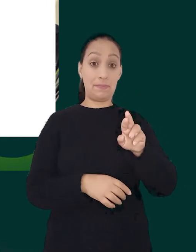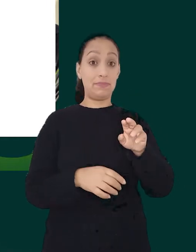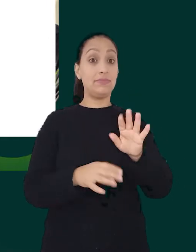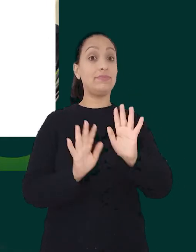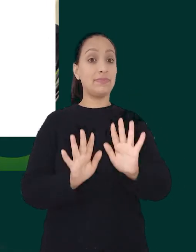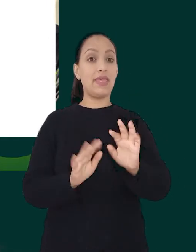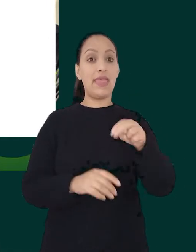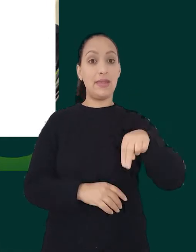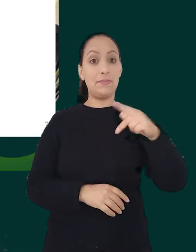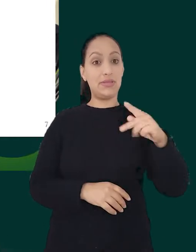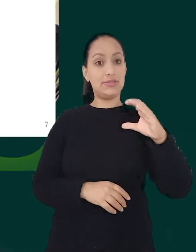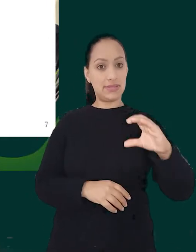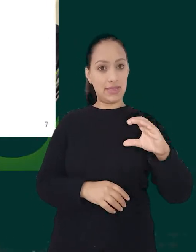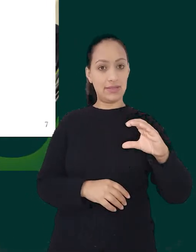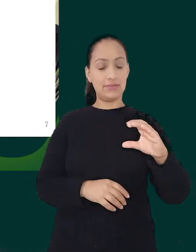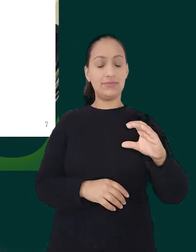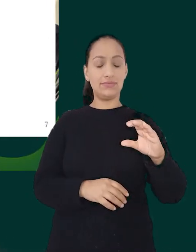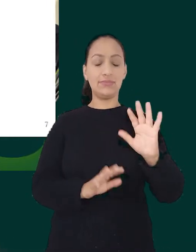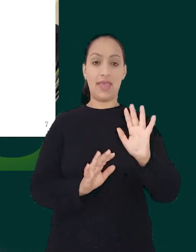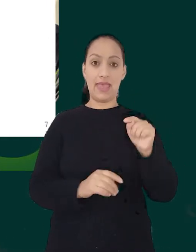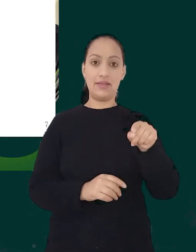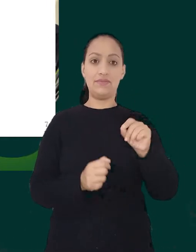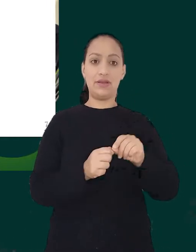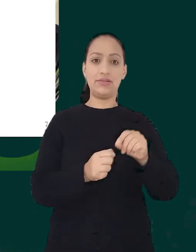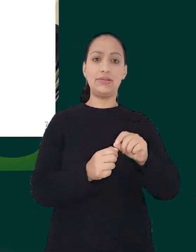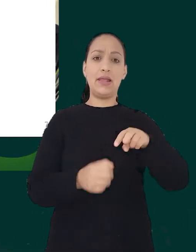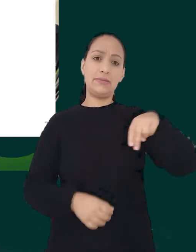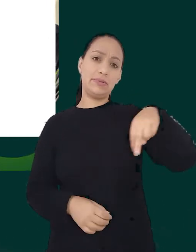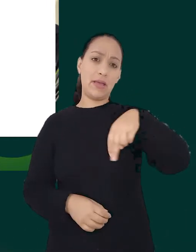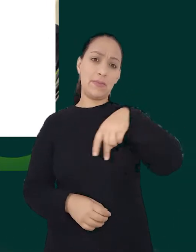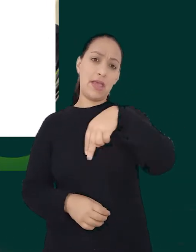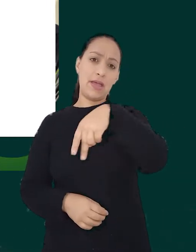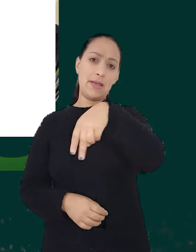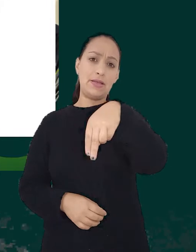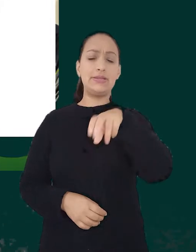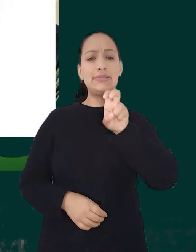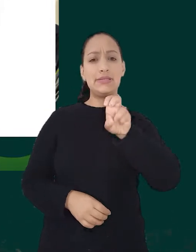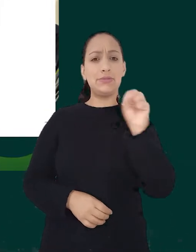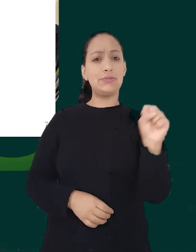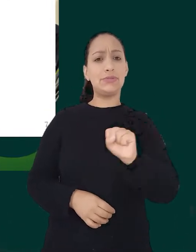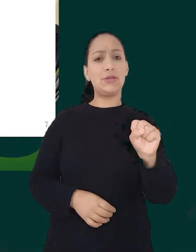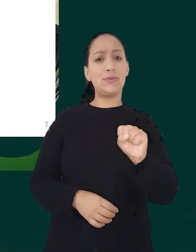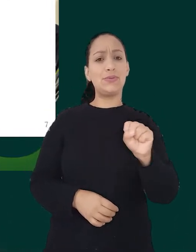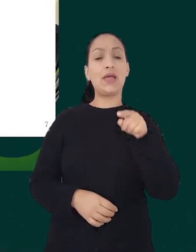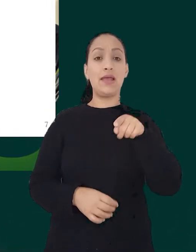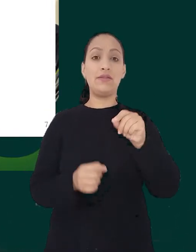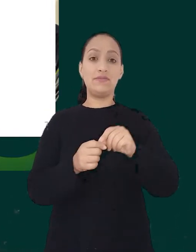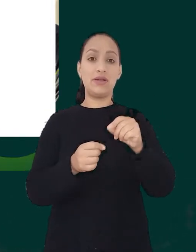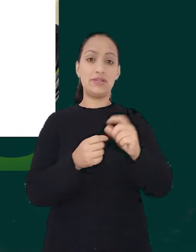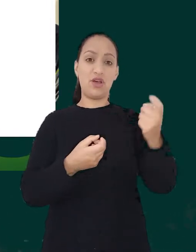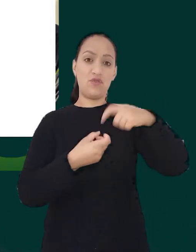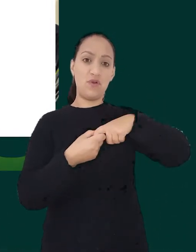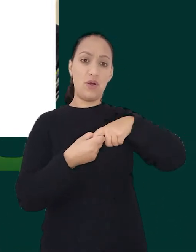caso, ele vai caminhar naquela direção. Depois de caminhar durante, sei lá, 5 segundos, ele faz a volta e caminha para o lado